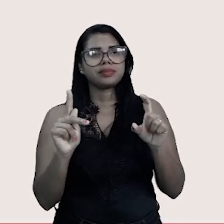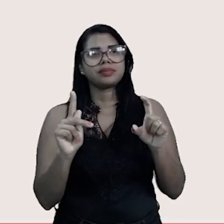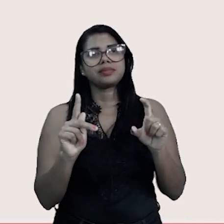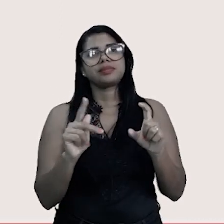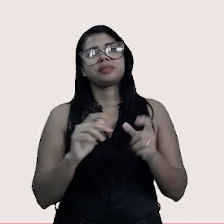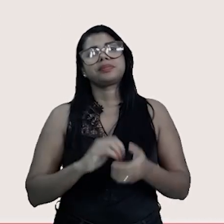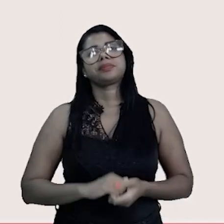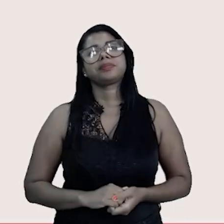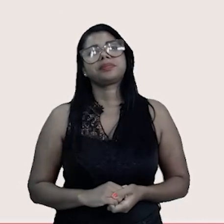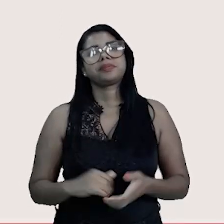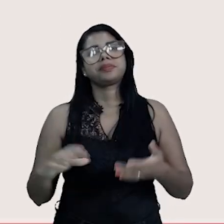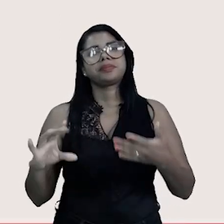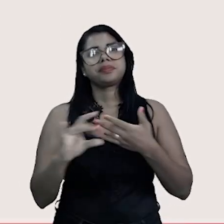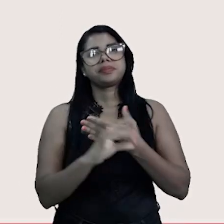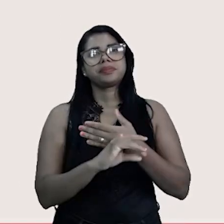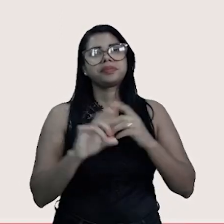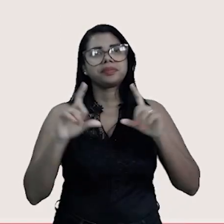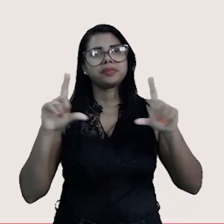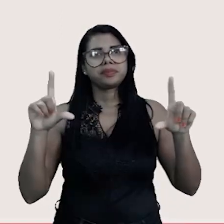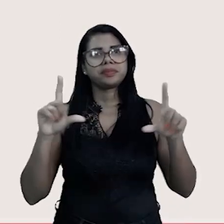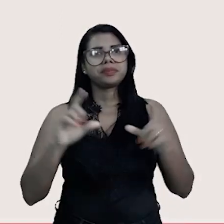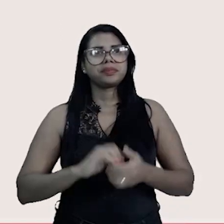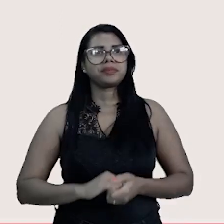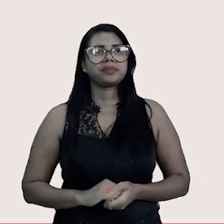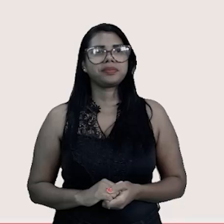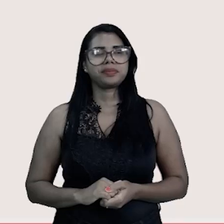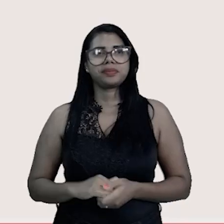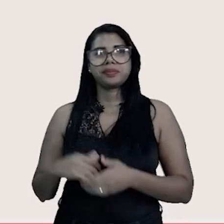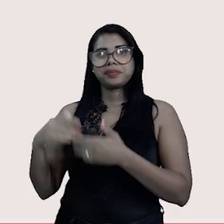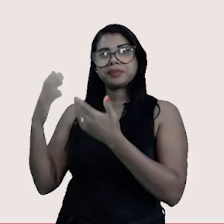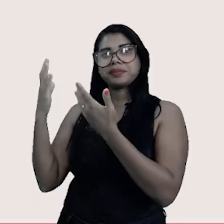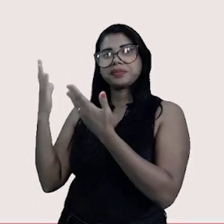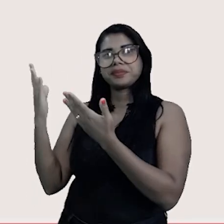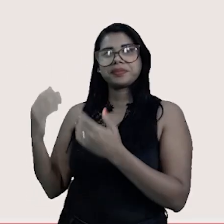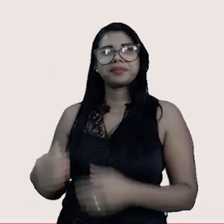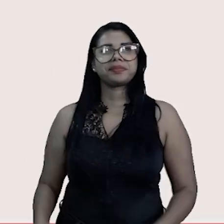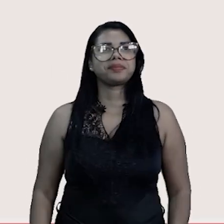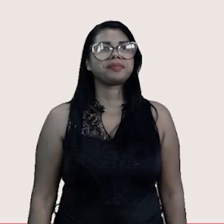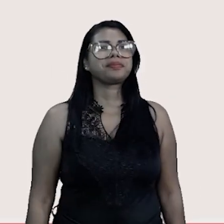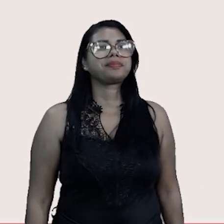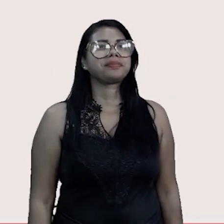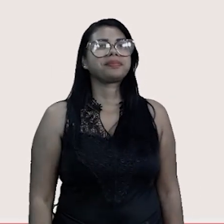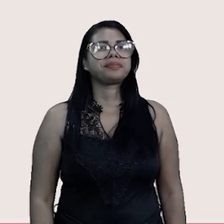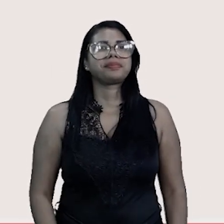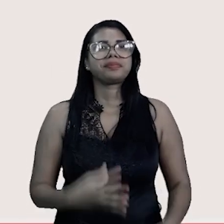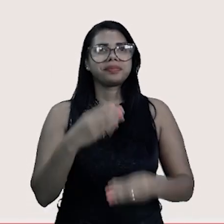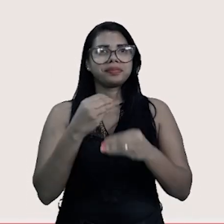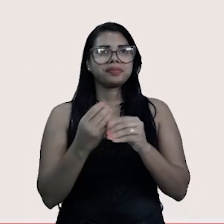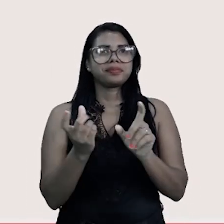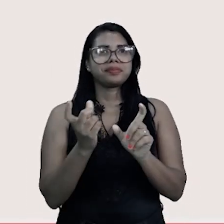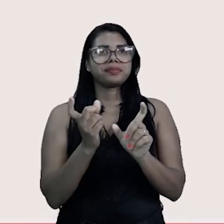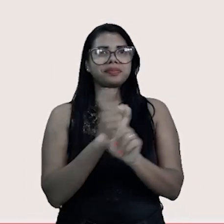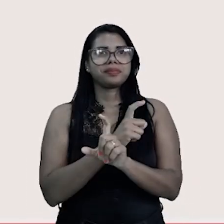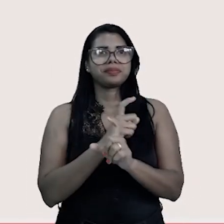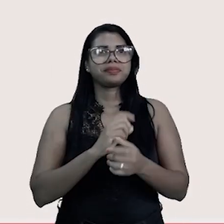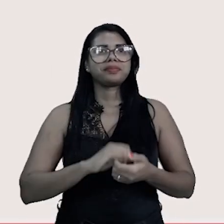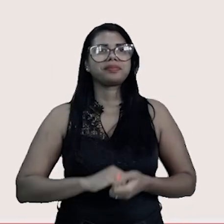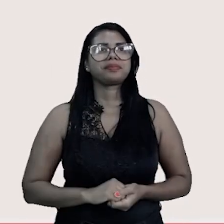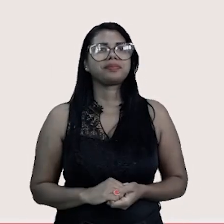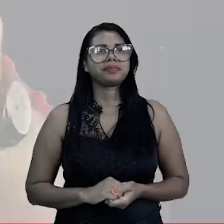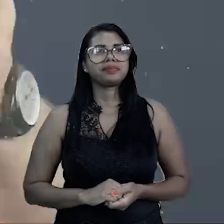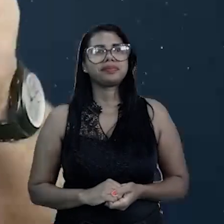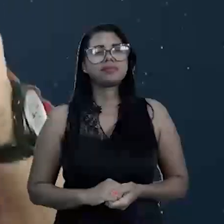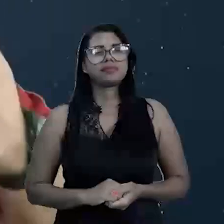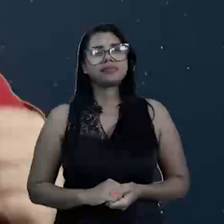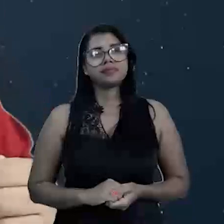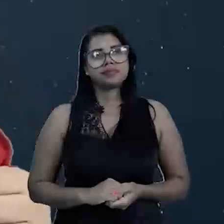amigo Robertão. A outra figura de construção é a inversão. A inversão, vem comigo, fera, vem